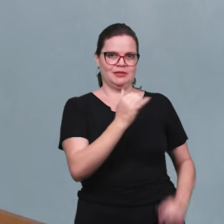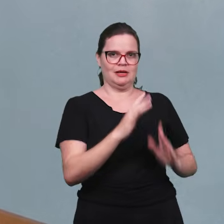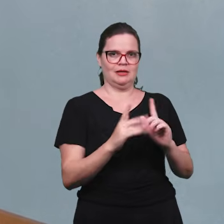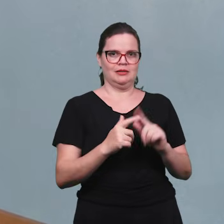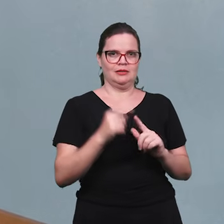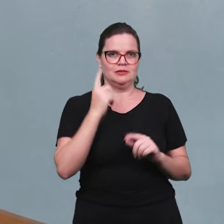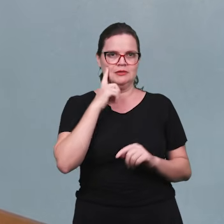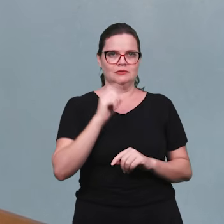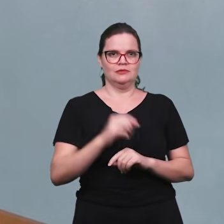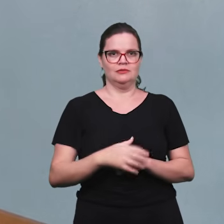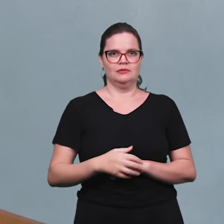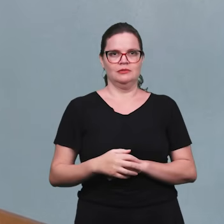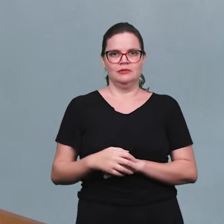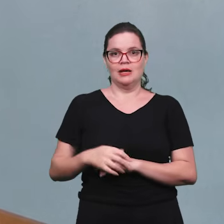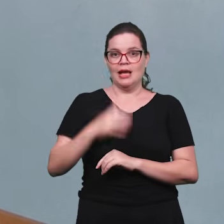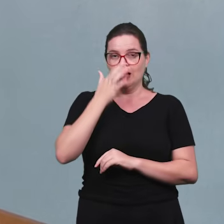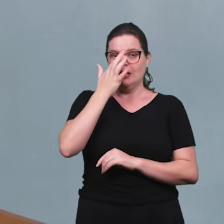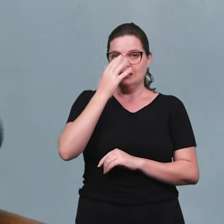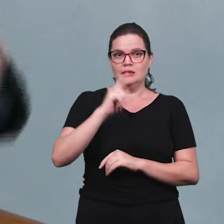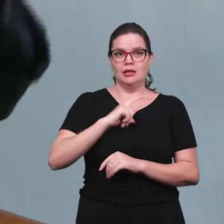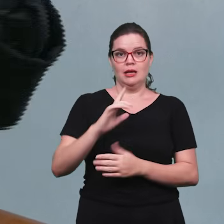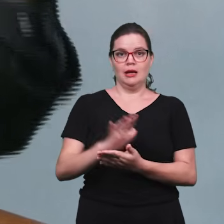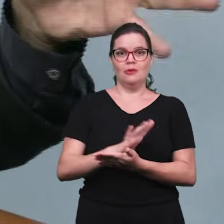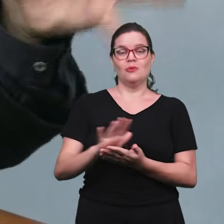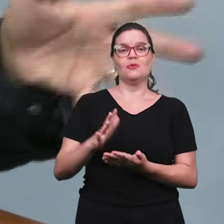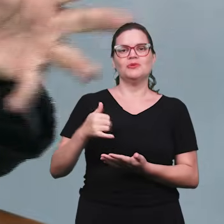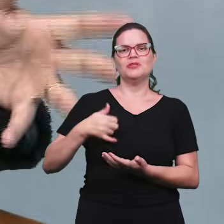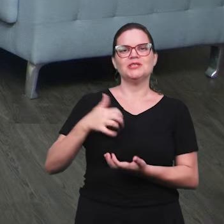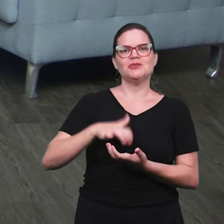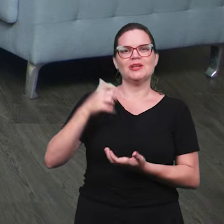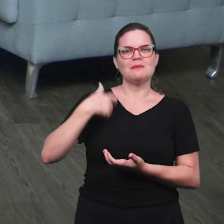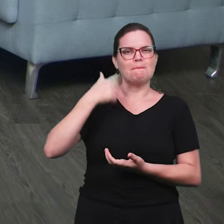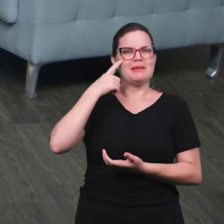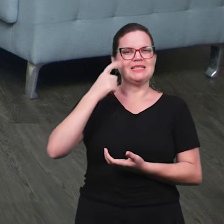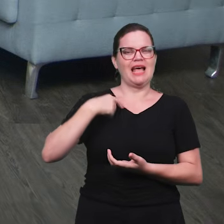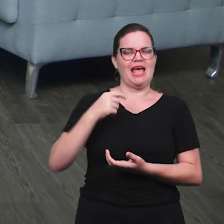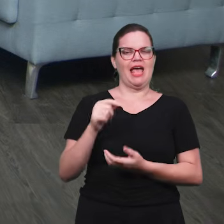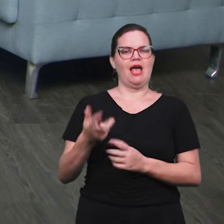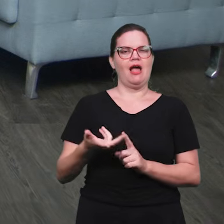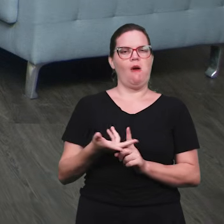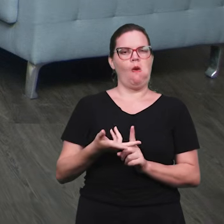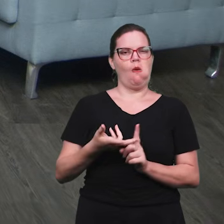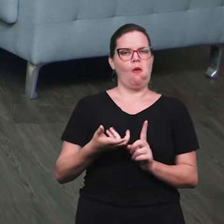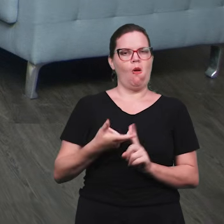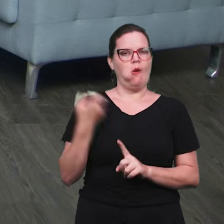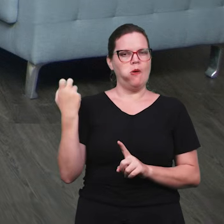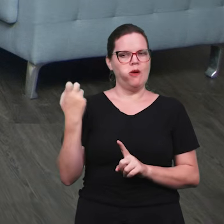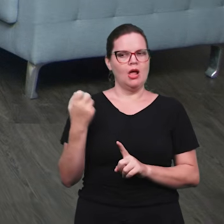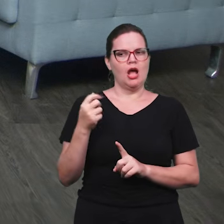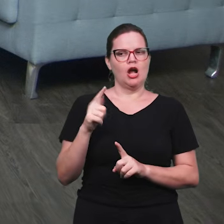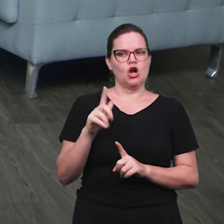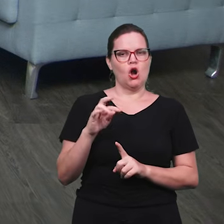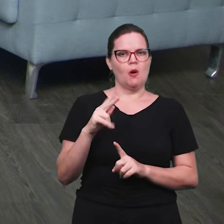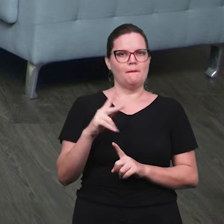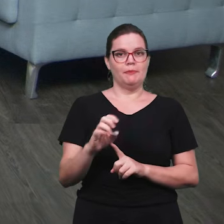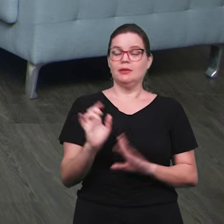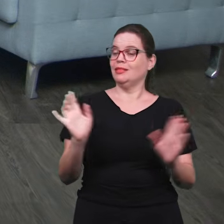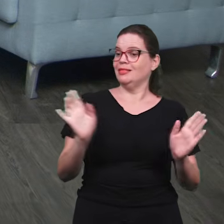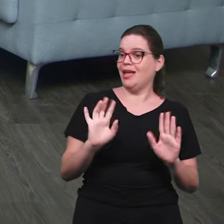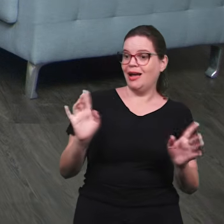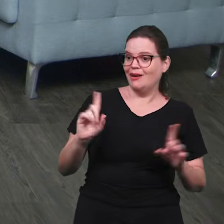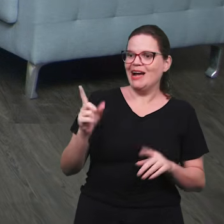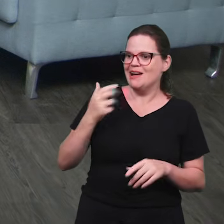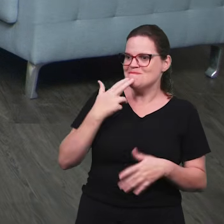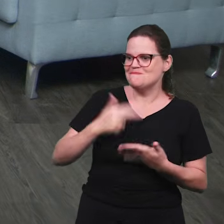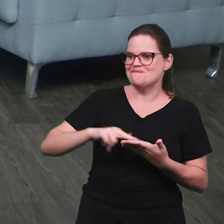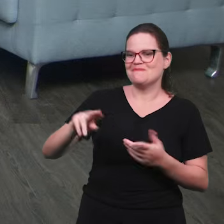alguns idosos estavam achando que é golpe. Eu falei, não é golpe não, irmã, os nossos jovens estão mandando mensagem. E explicar, porque precisa ser explicado